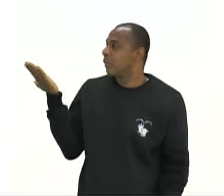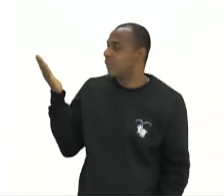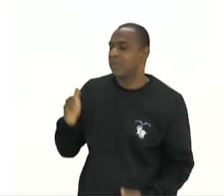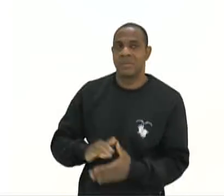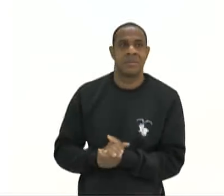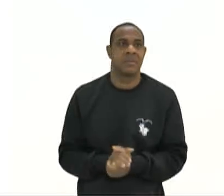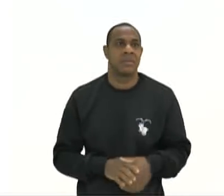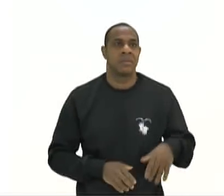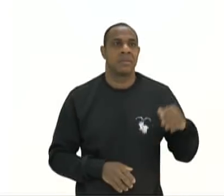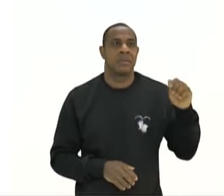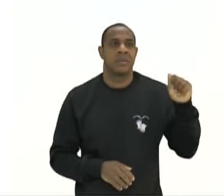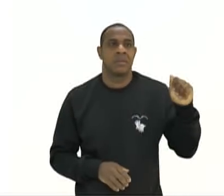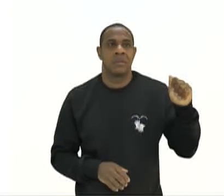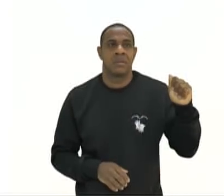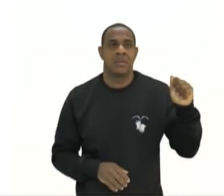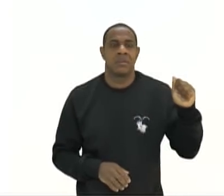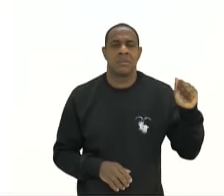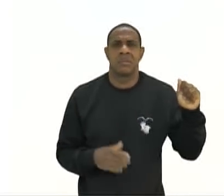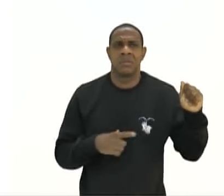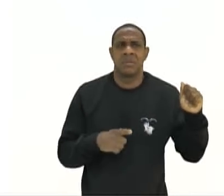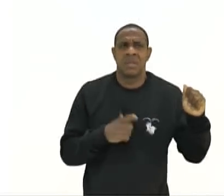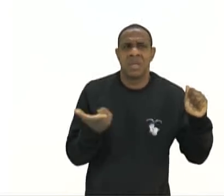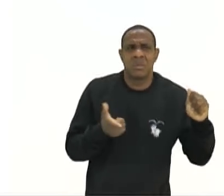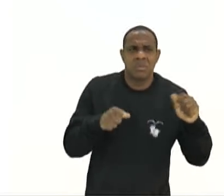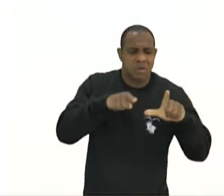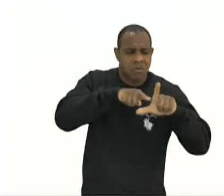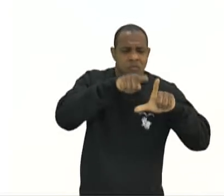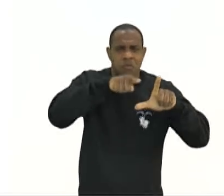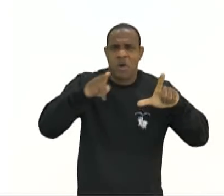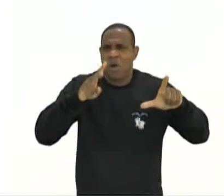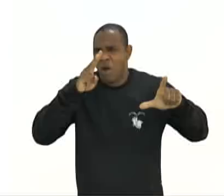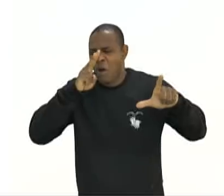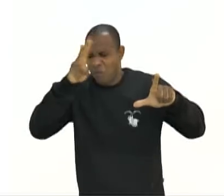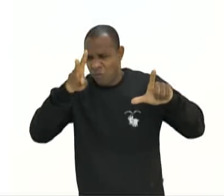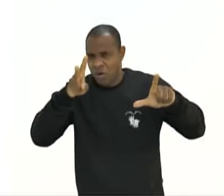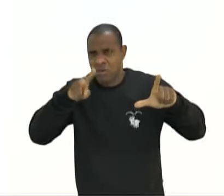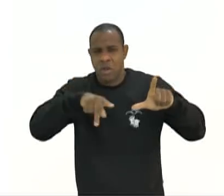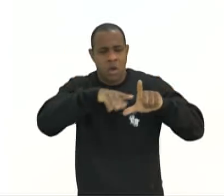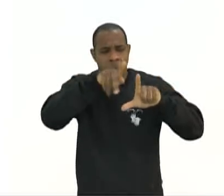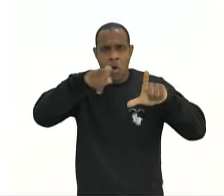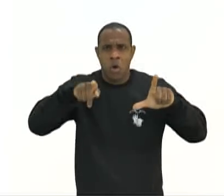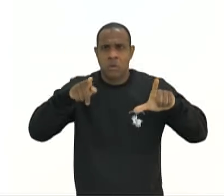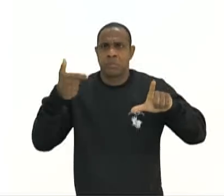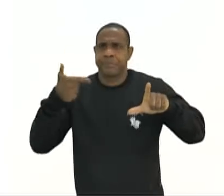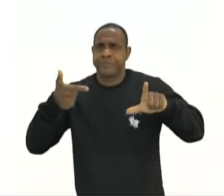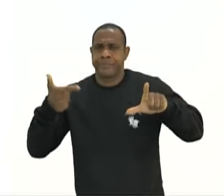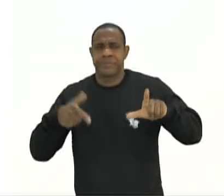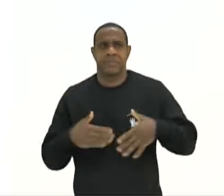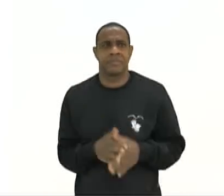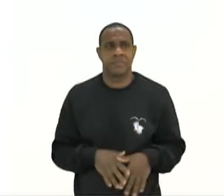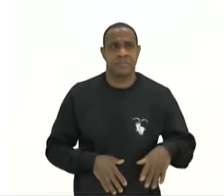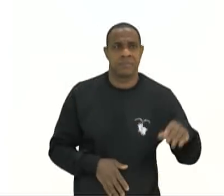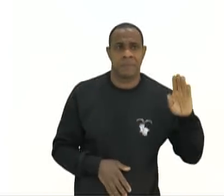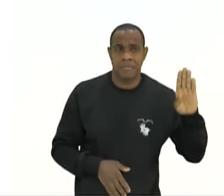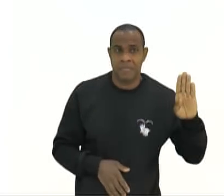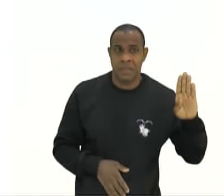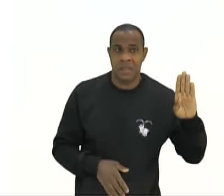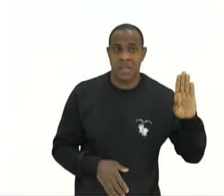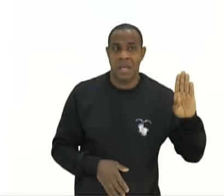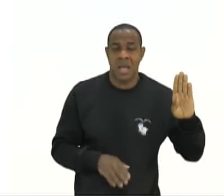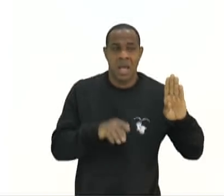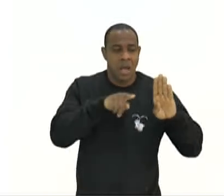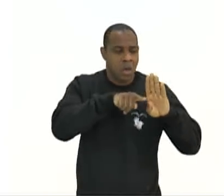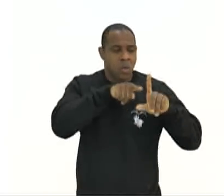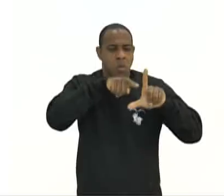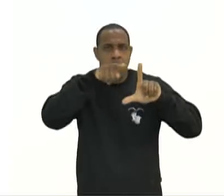onda comporta-se como uma fonte de ondas secundárias. Letra B. As ondas secundárias possuem a